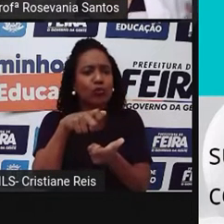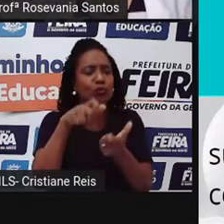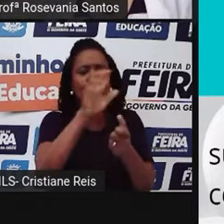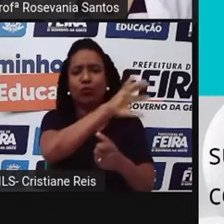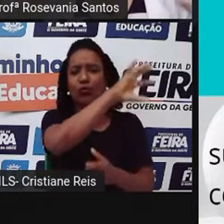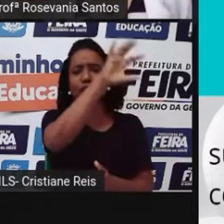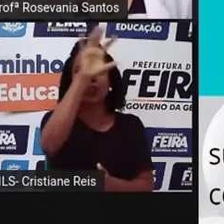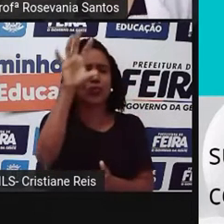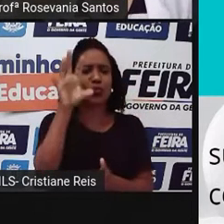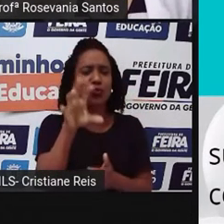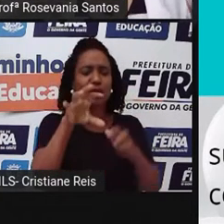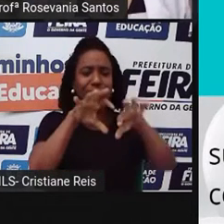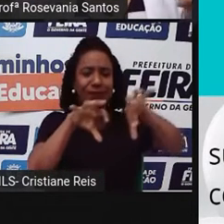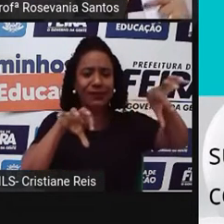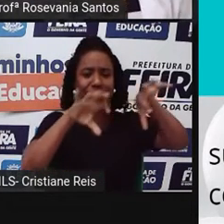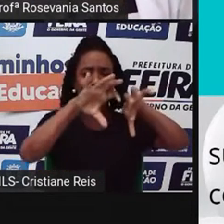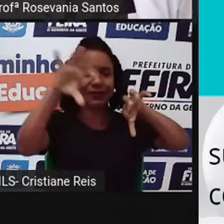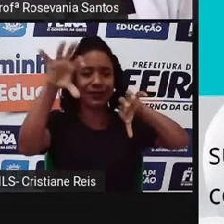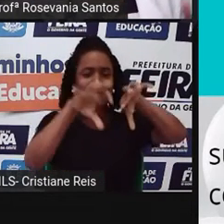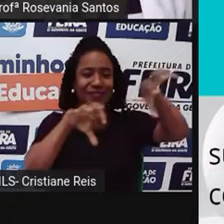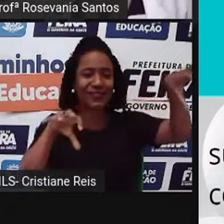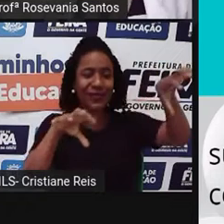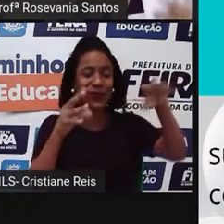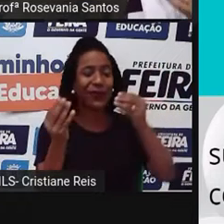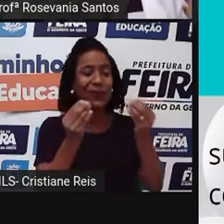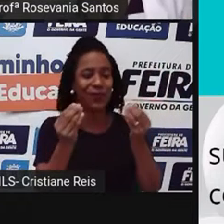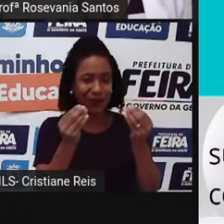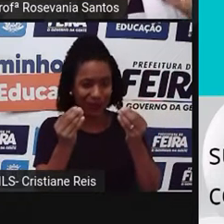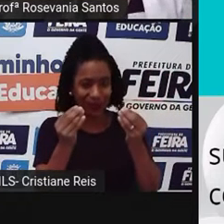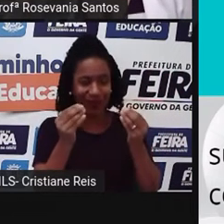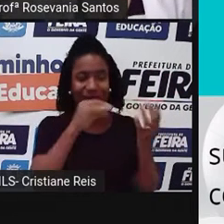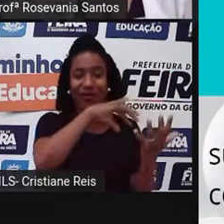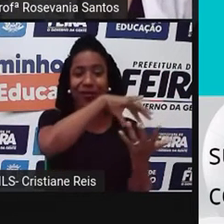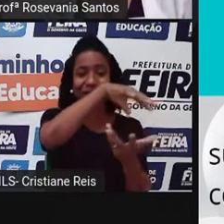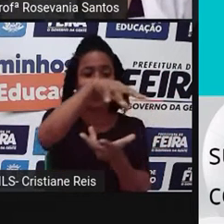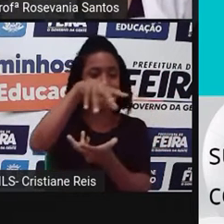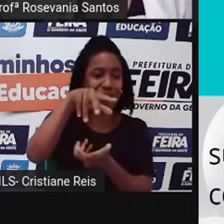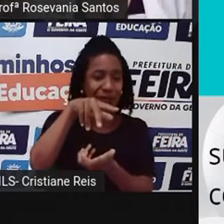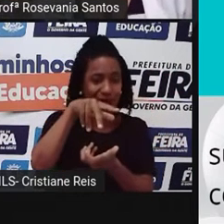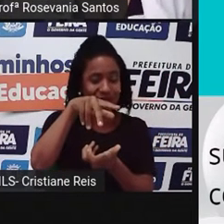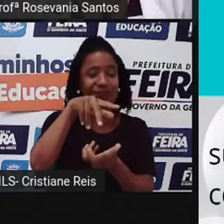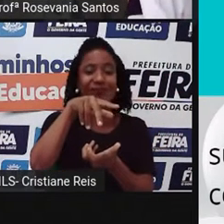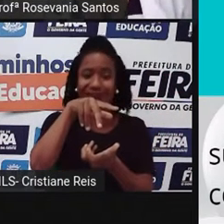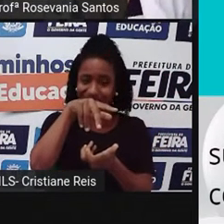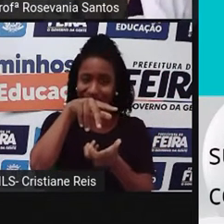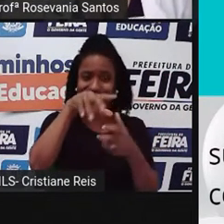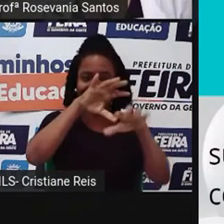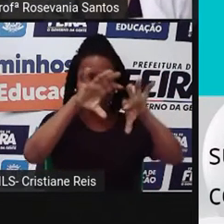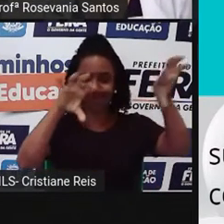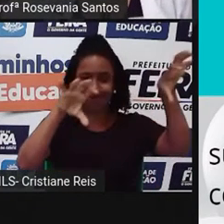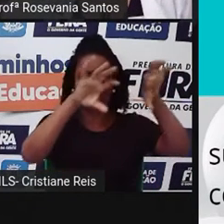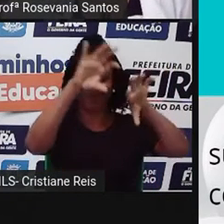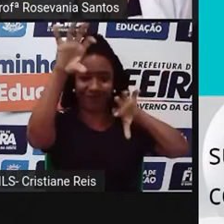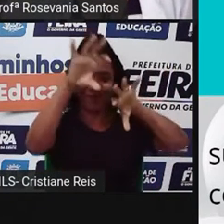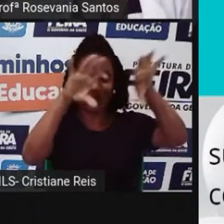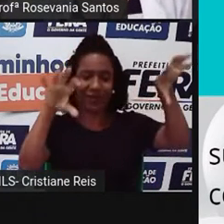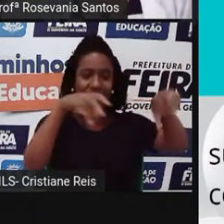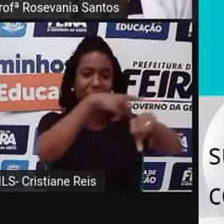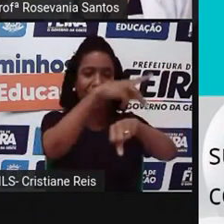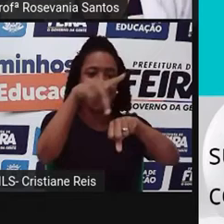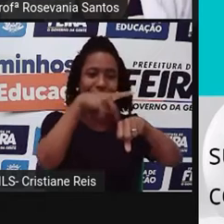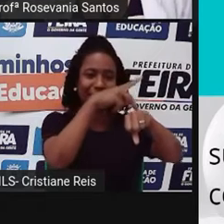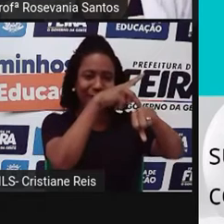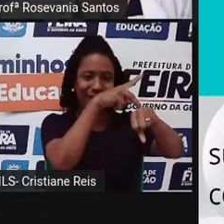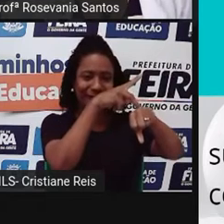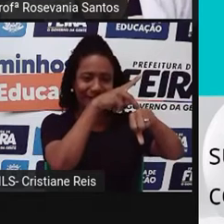mundo, significa realizar uma divisão do mundo em conjunto de países, de acordo com as suas características. Olha